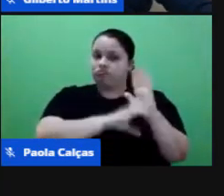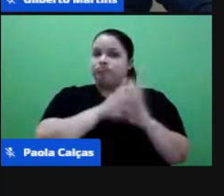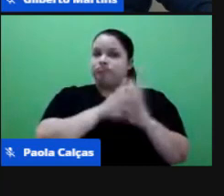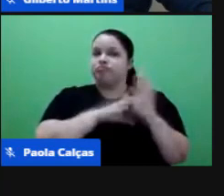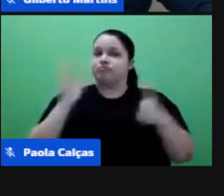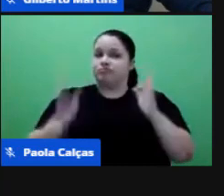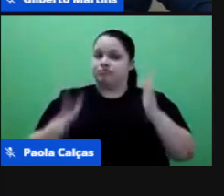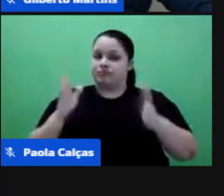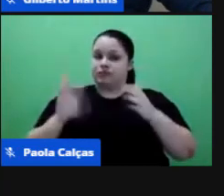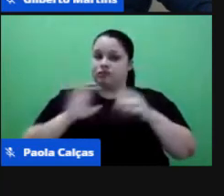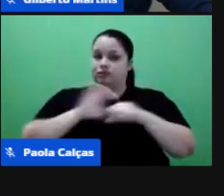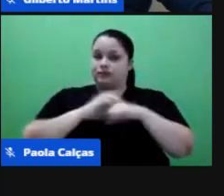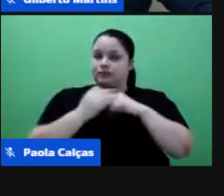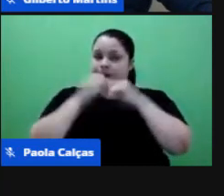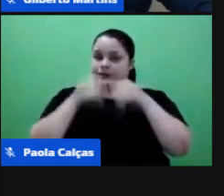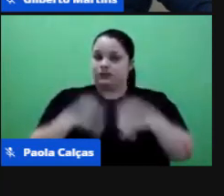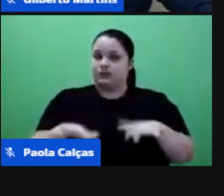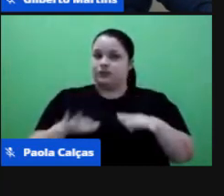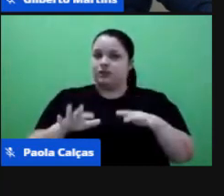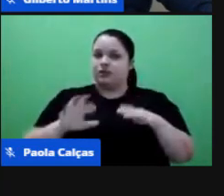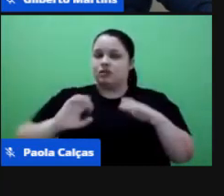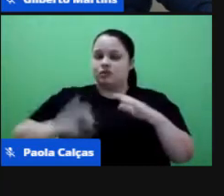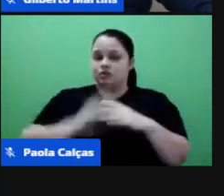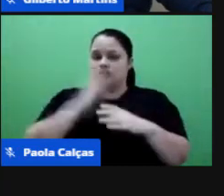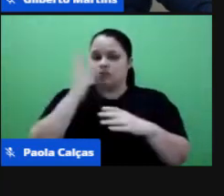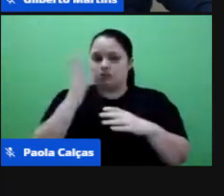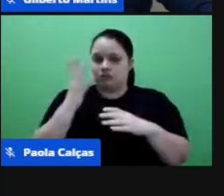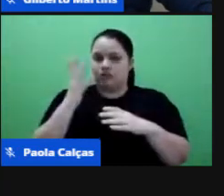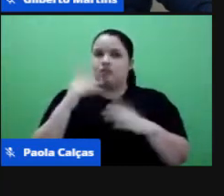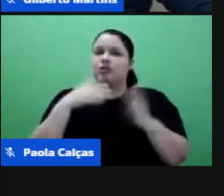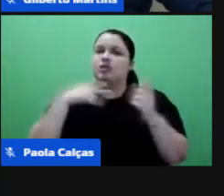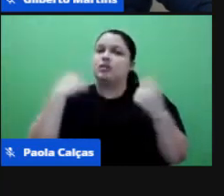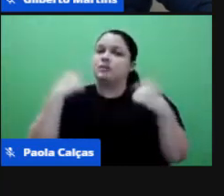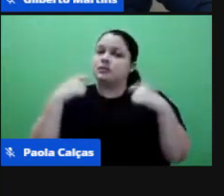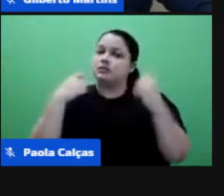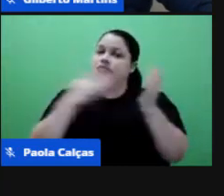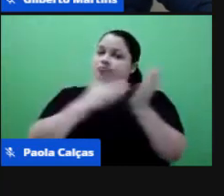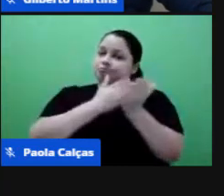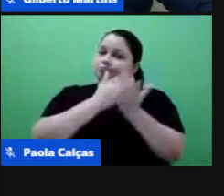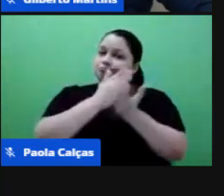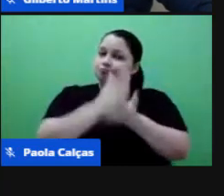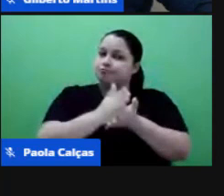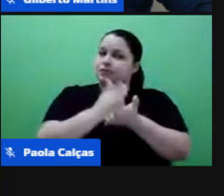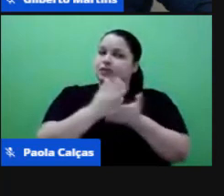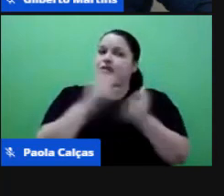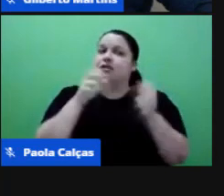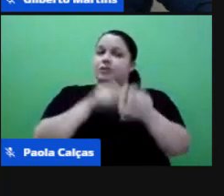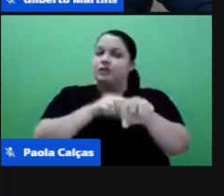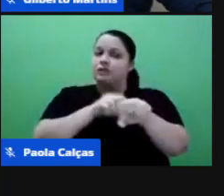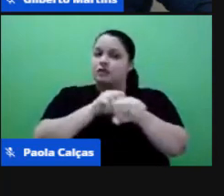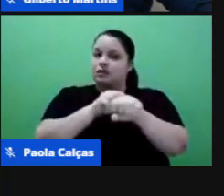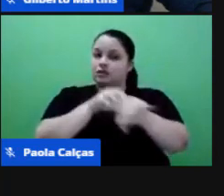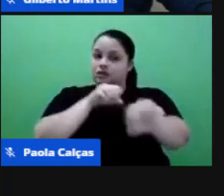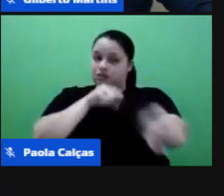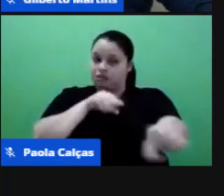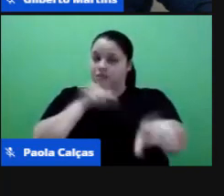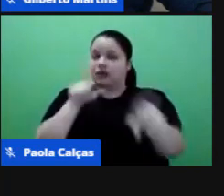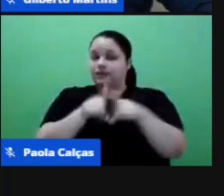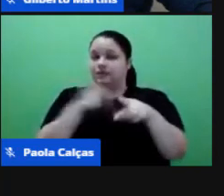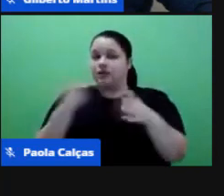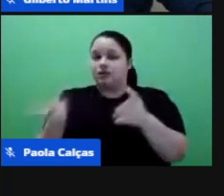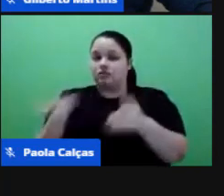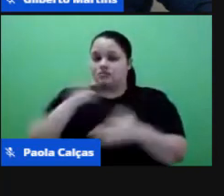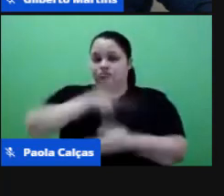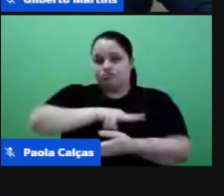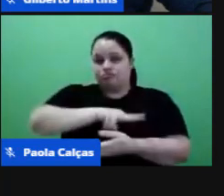surgiu ele se torna um documento normativo para o ensino híbrido ou o ensino remoto. No